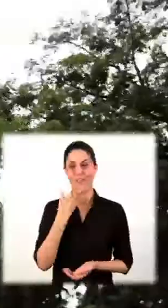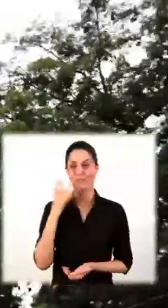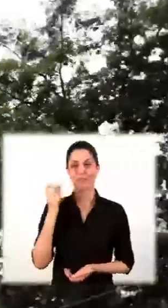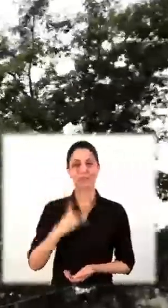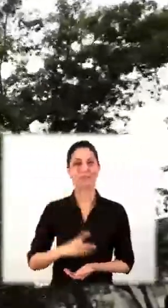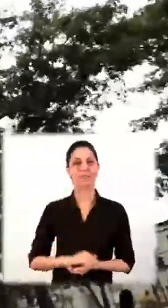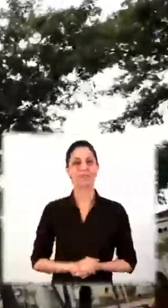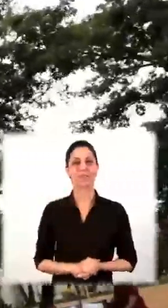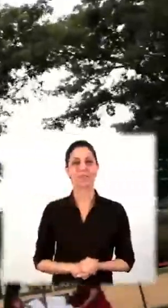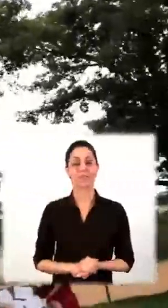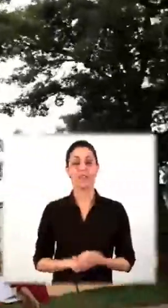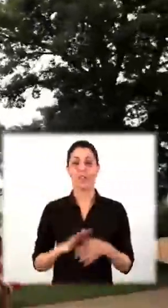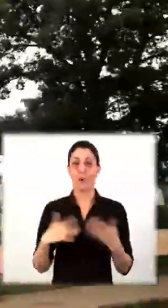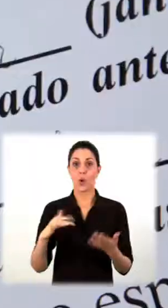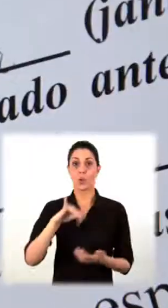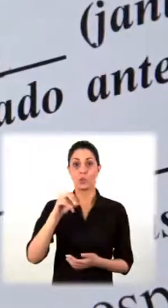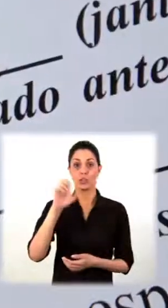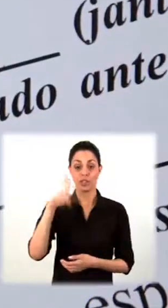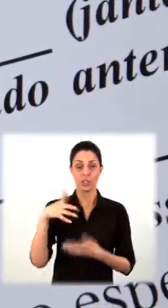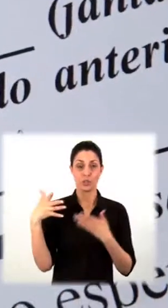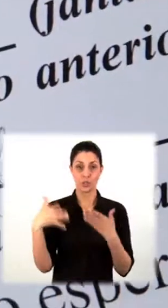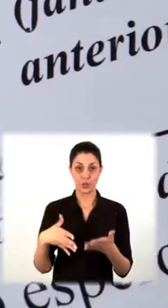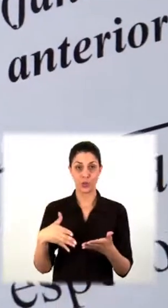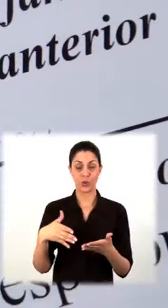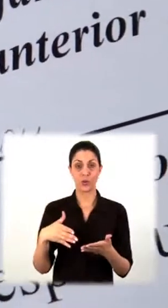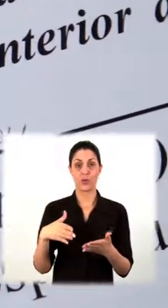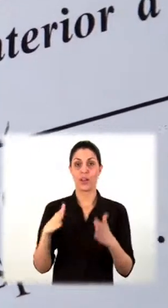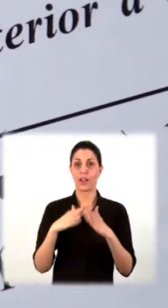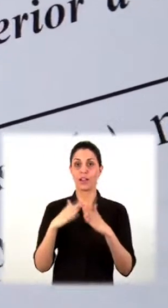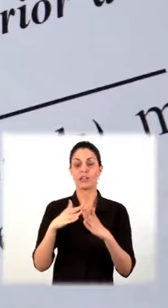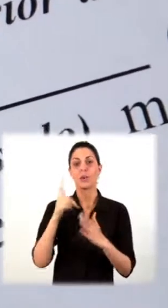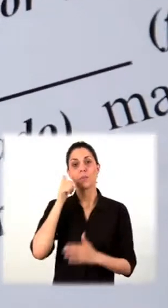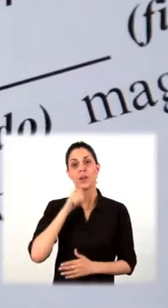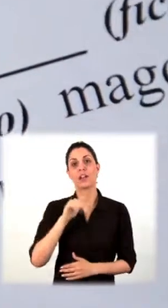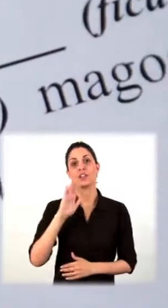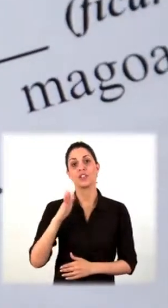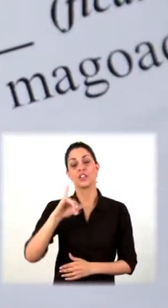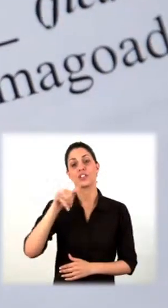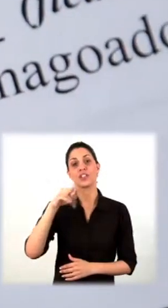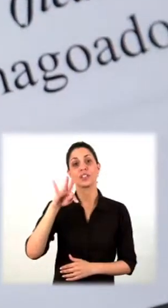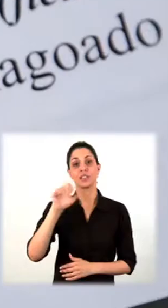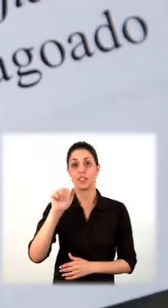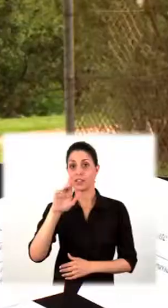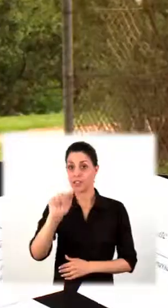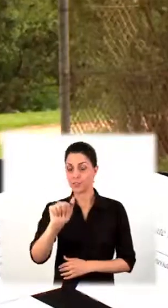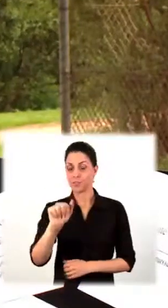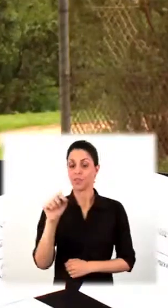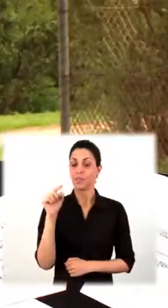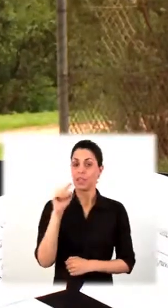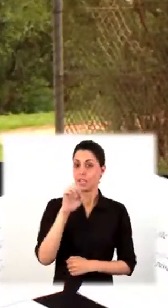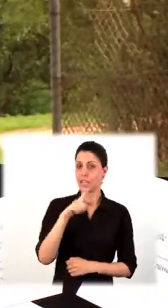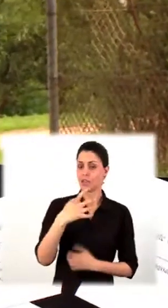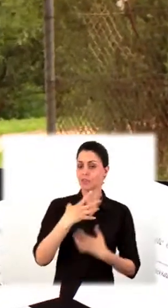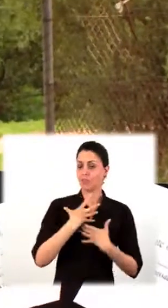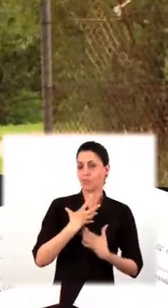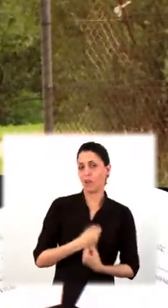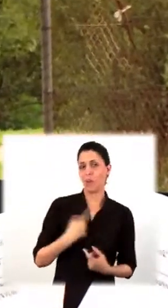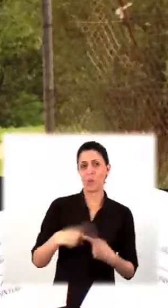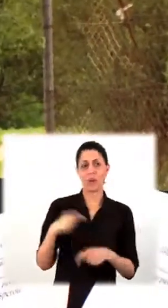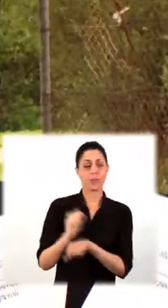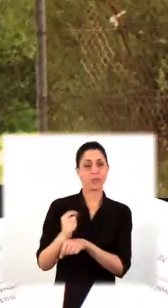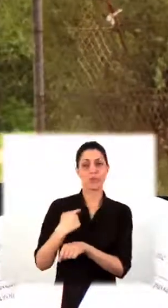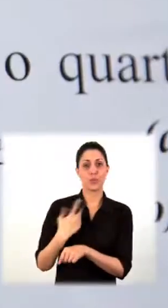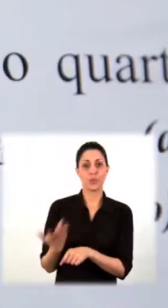bom. Quando José chegou a casa, sua mulher já jantara. E ele ficou magoado porque ela